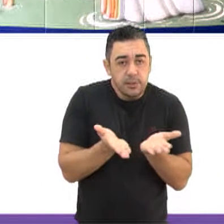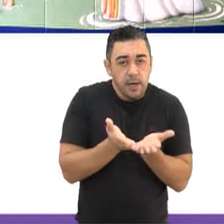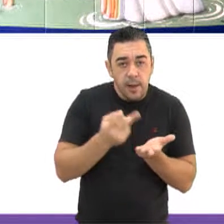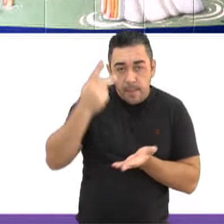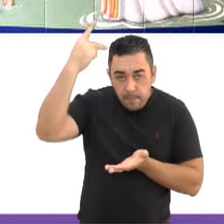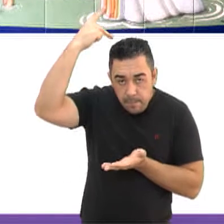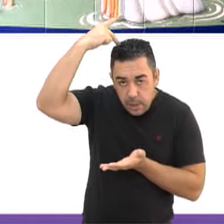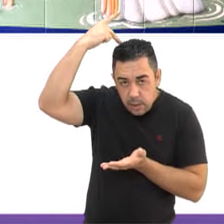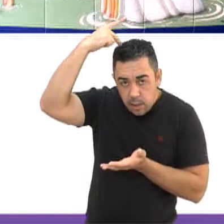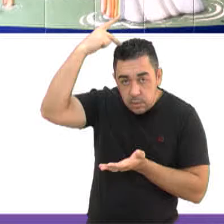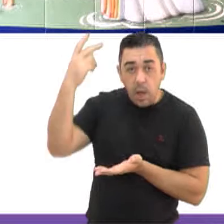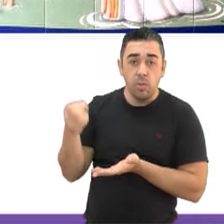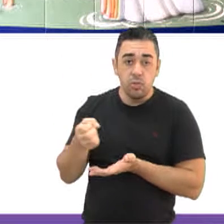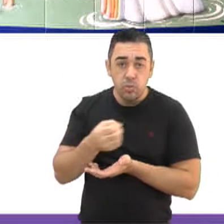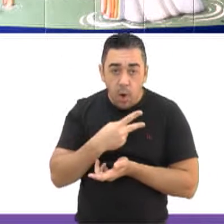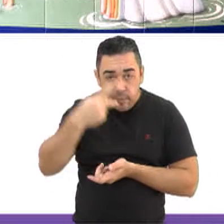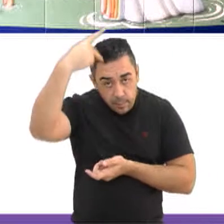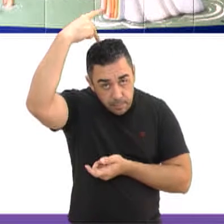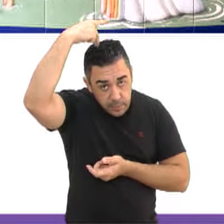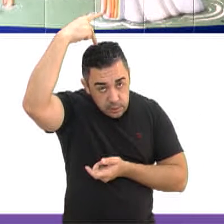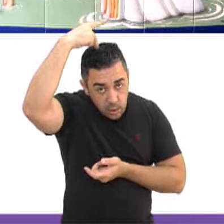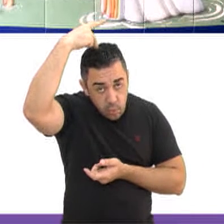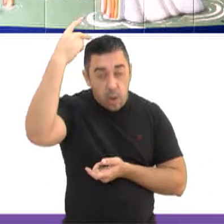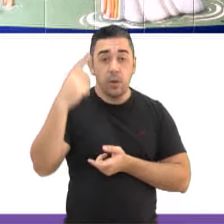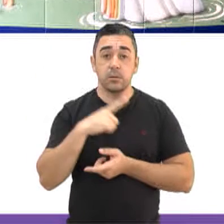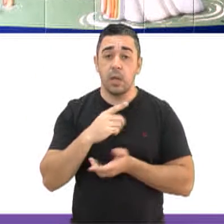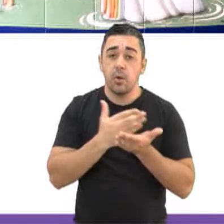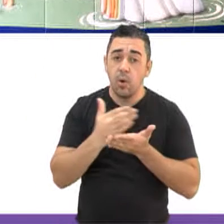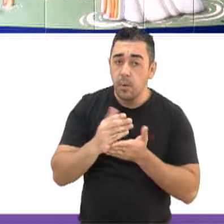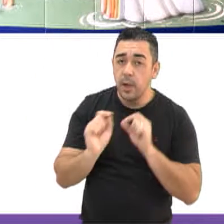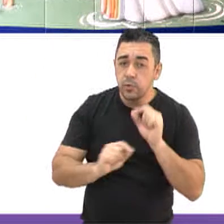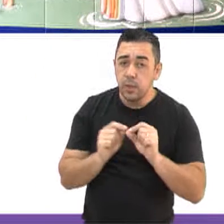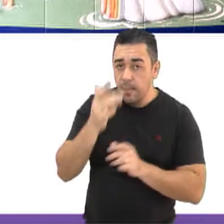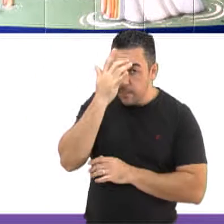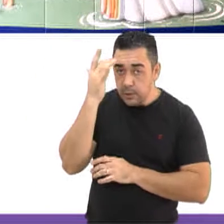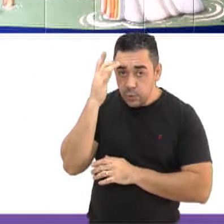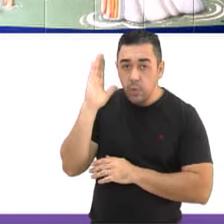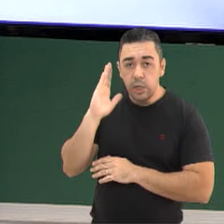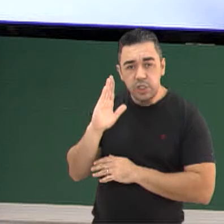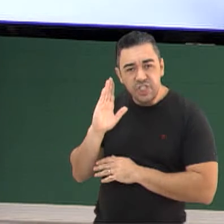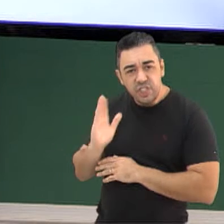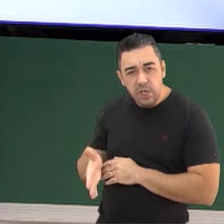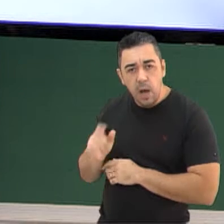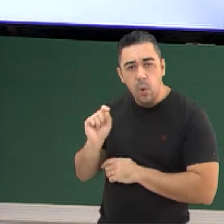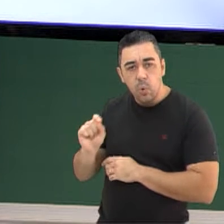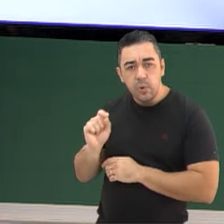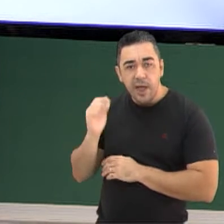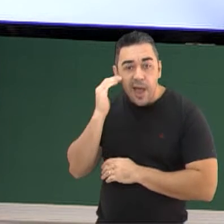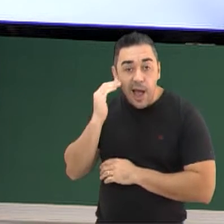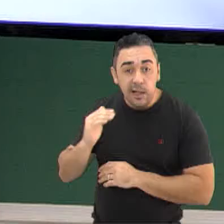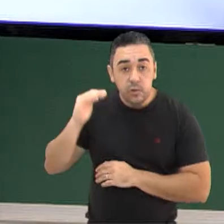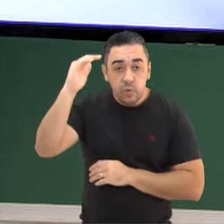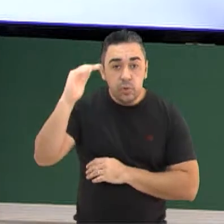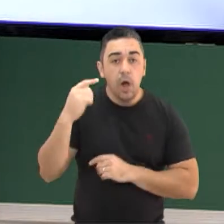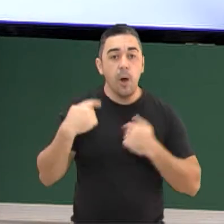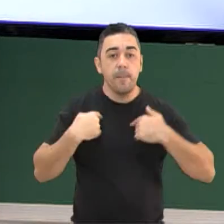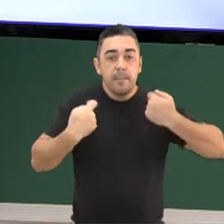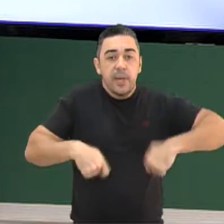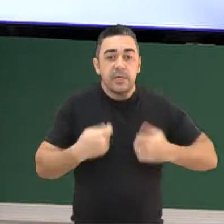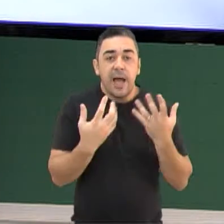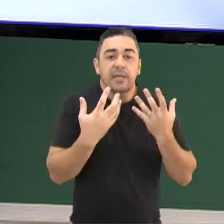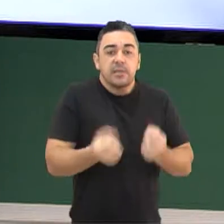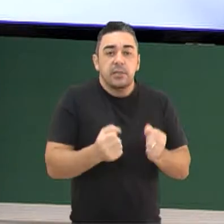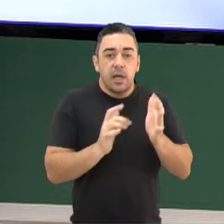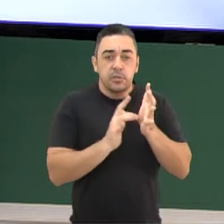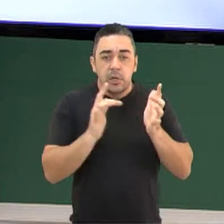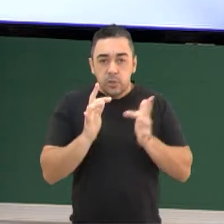e neopentecostais, o batismo é feito com a pessoa adulta, porque para eles você tem que aceitar Jesus.